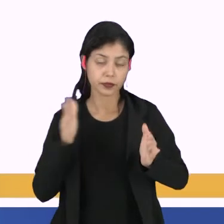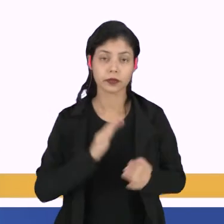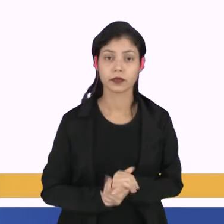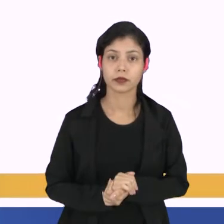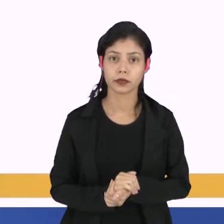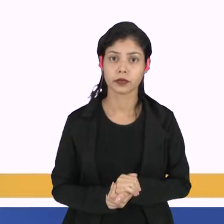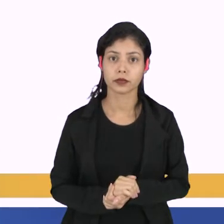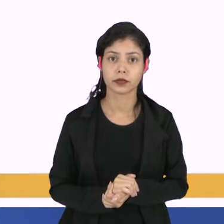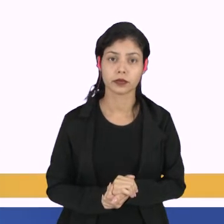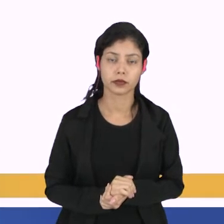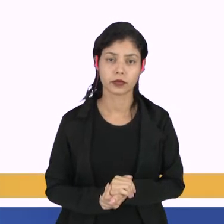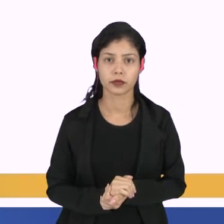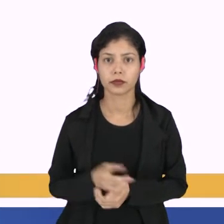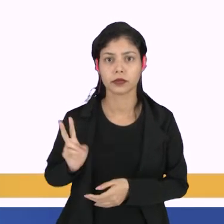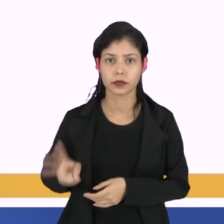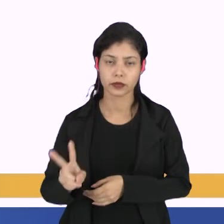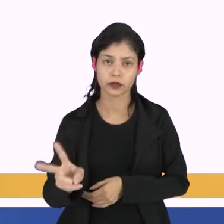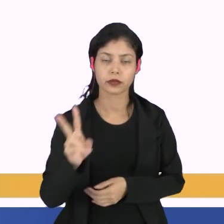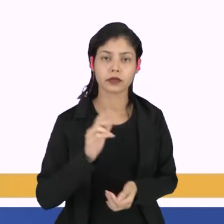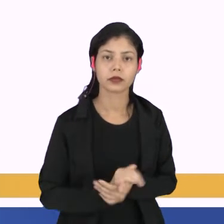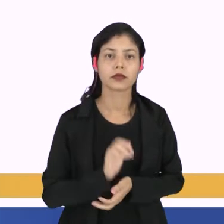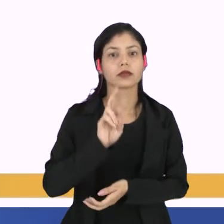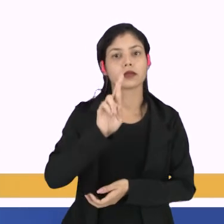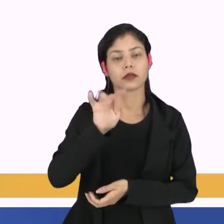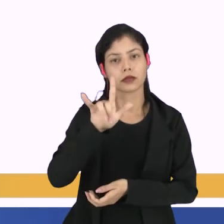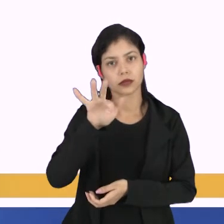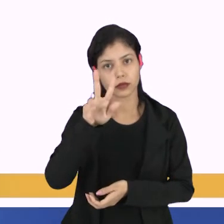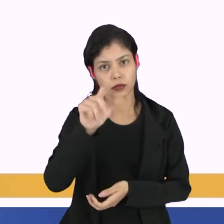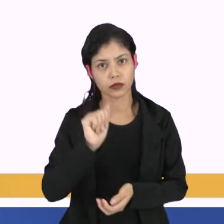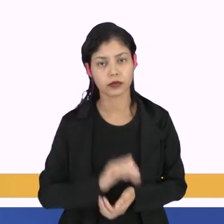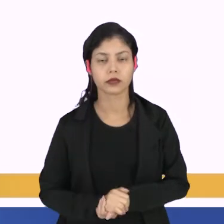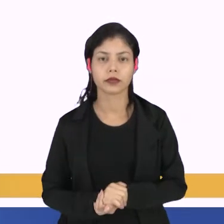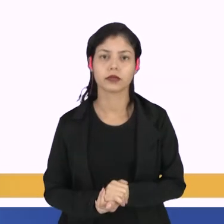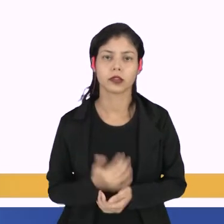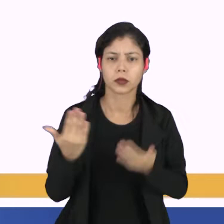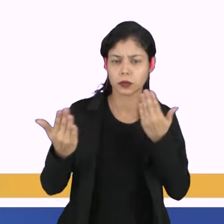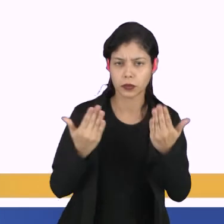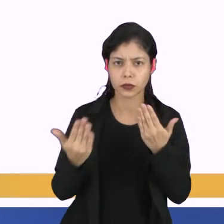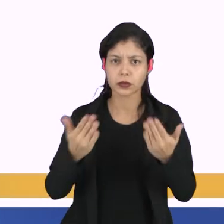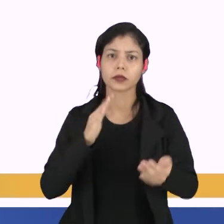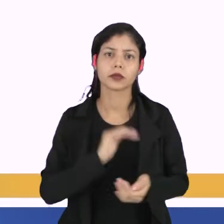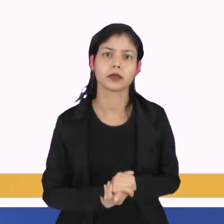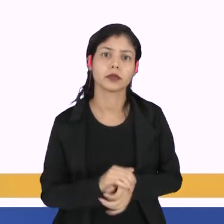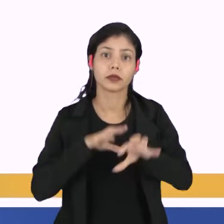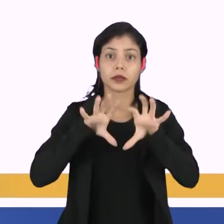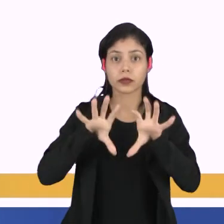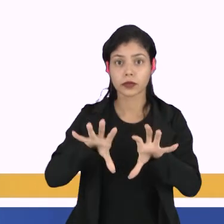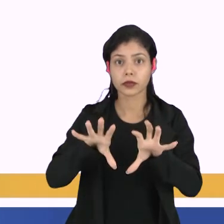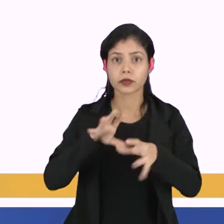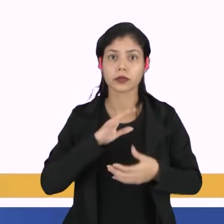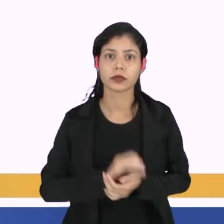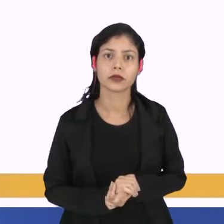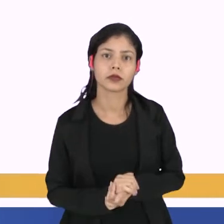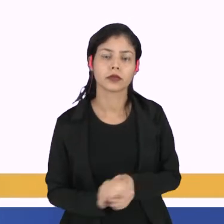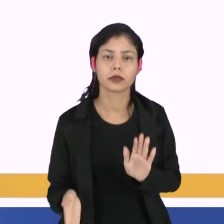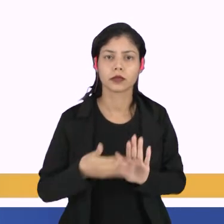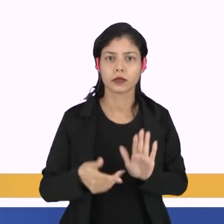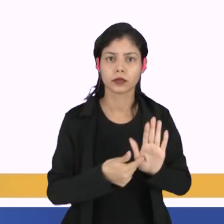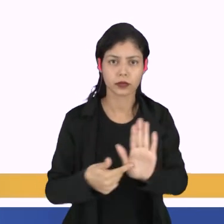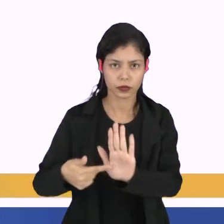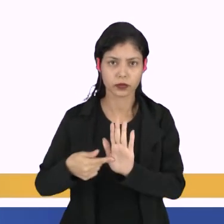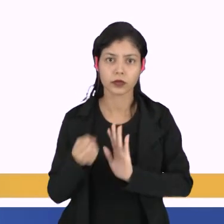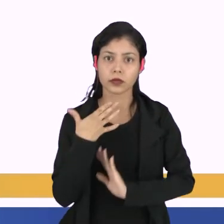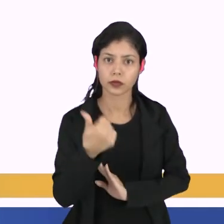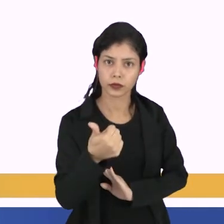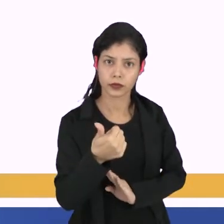da frequência relativa alguns comparativos em relação à situação proposta.